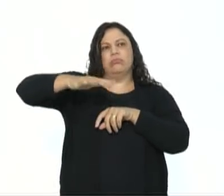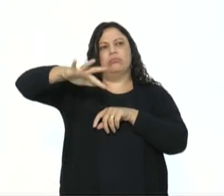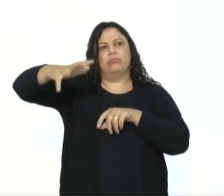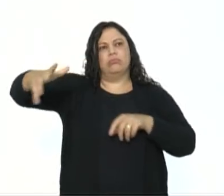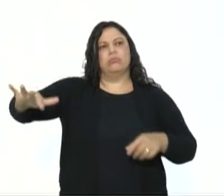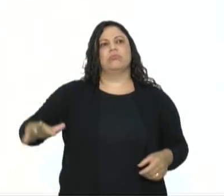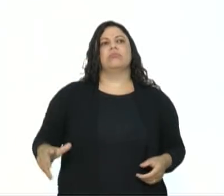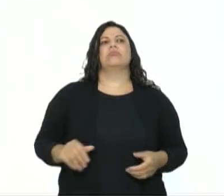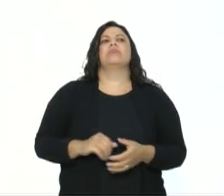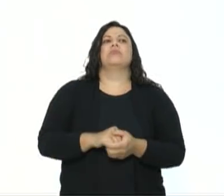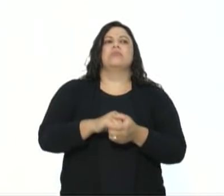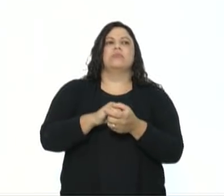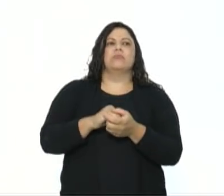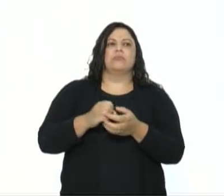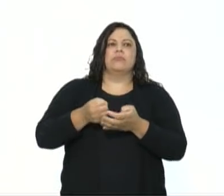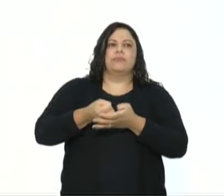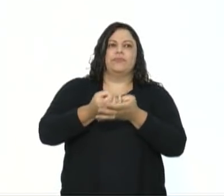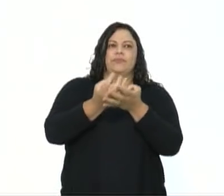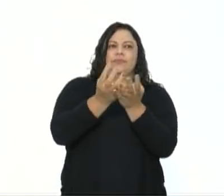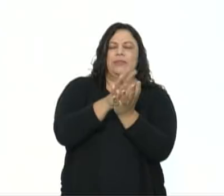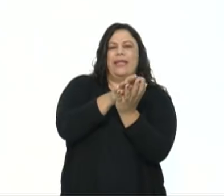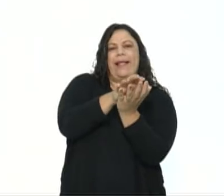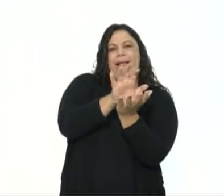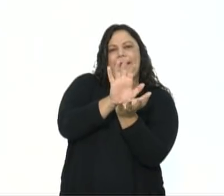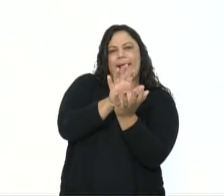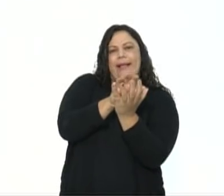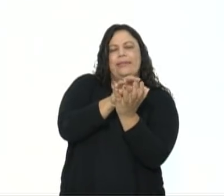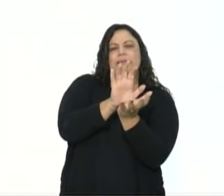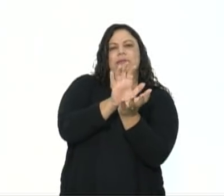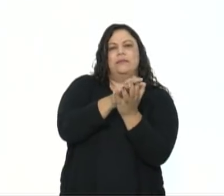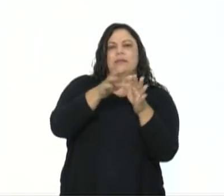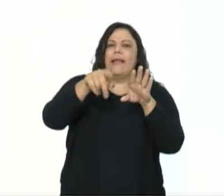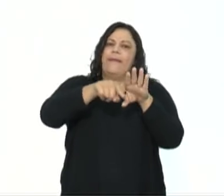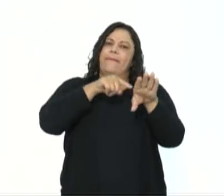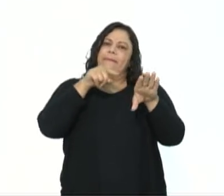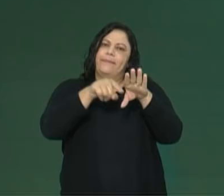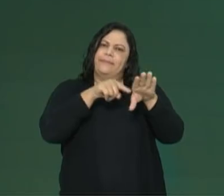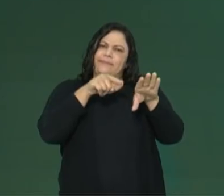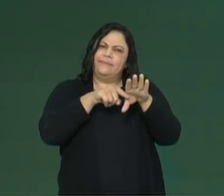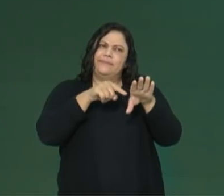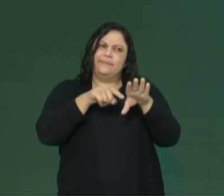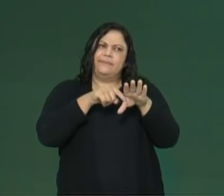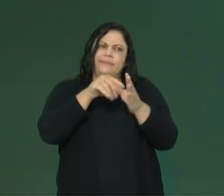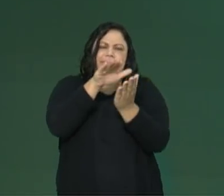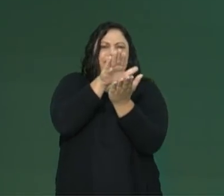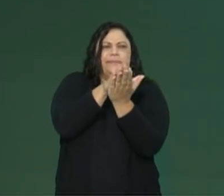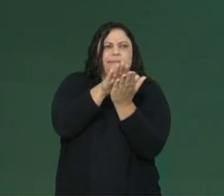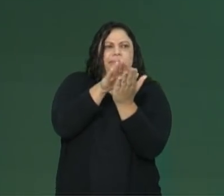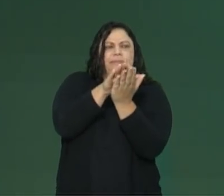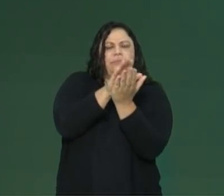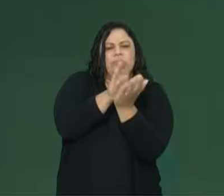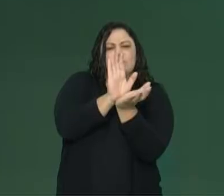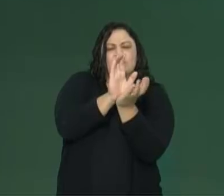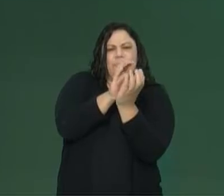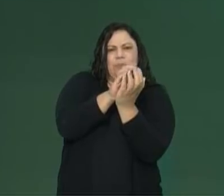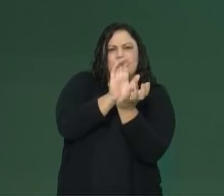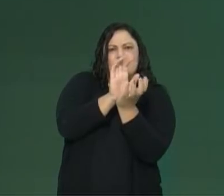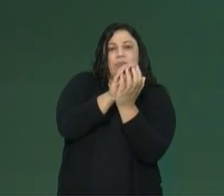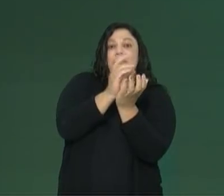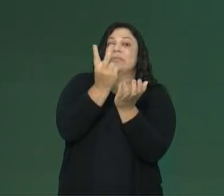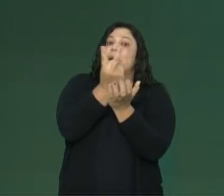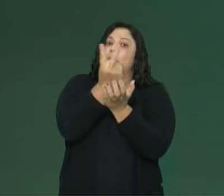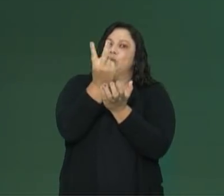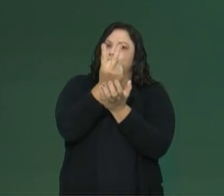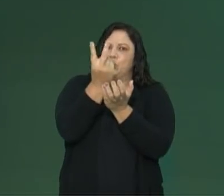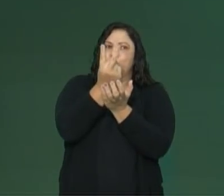Biválvia, ou também antigamente chamado pelicípoda, que é pés em forma de machado. Biválvia porque a concha tem 2 válvulas, que eu